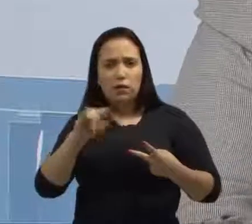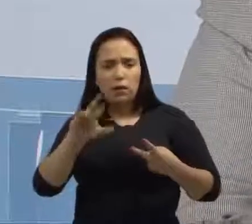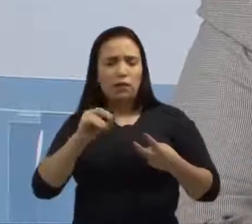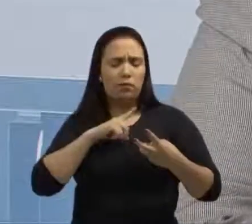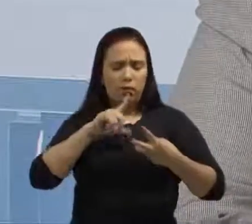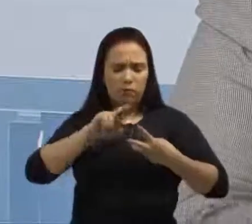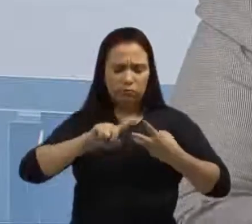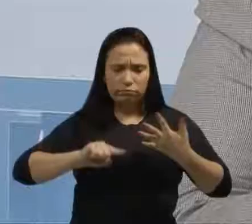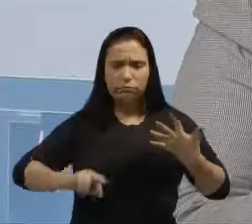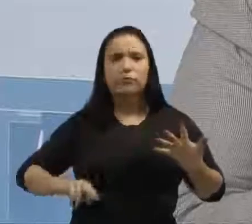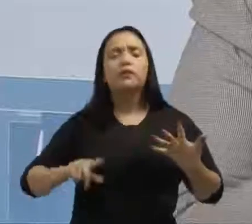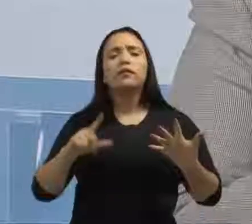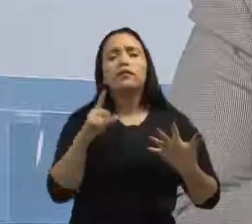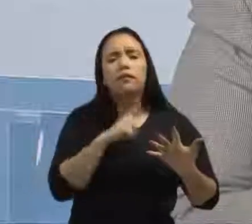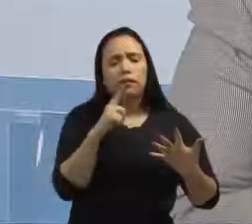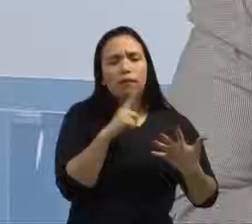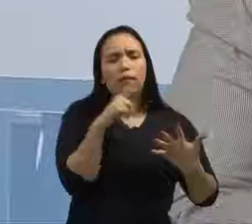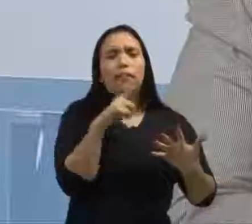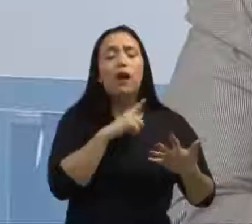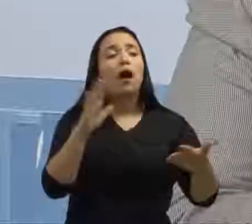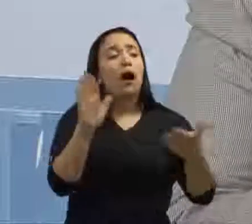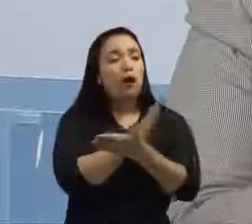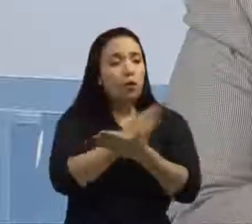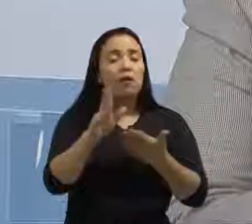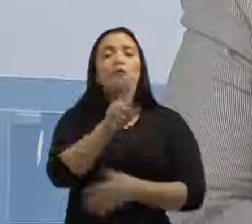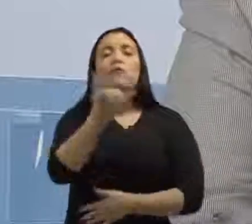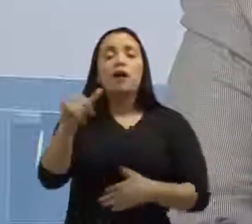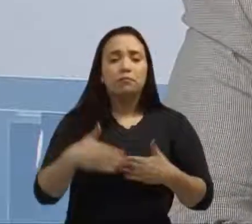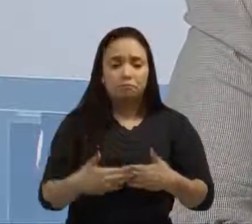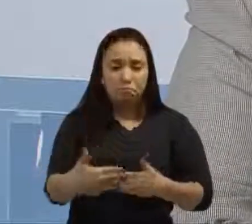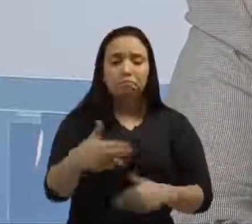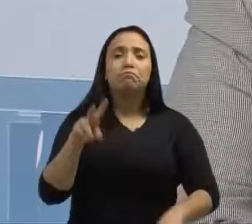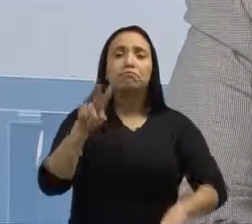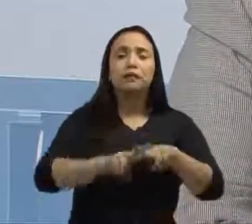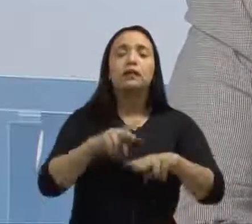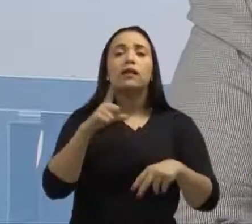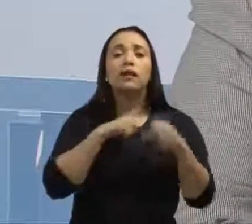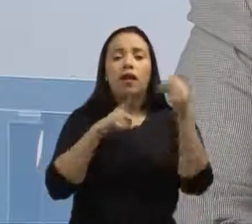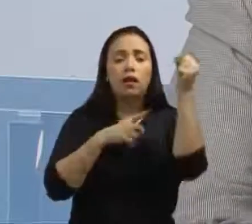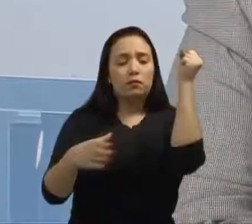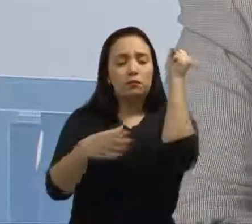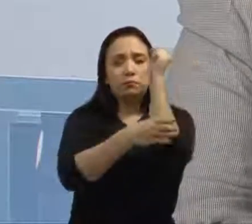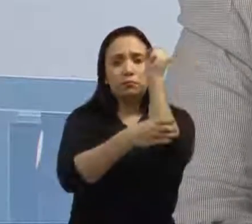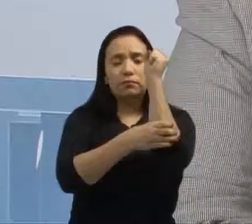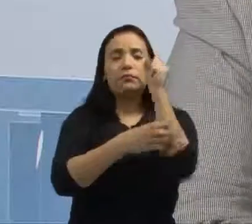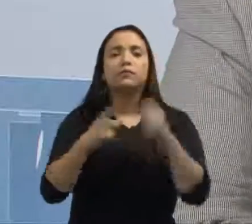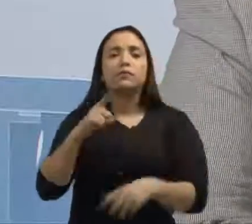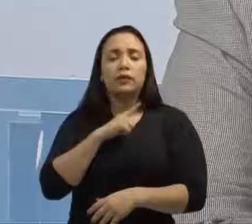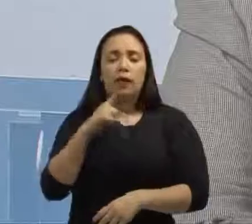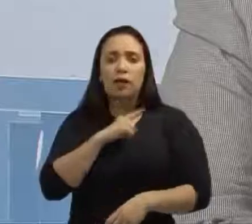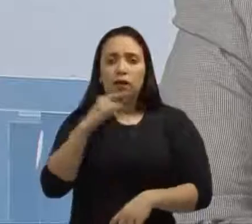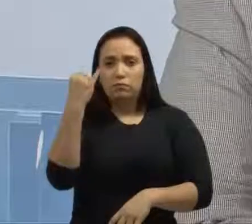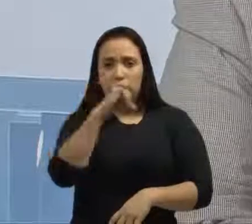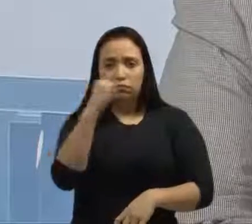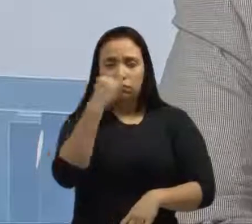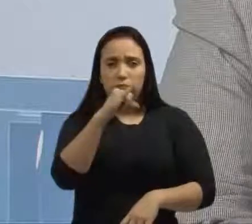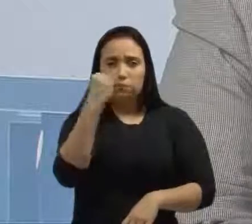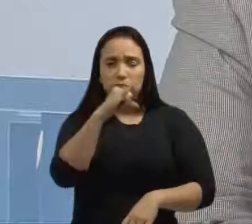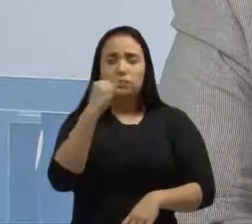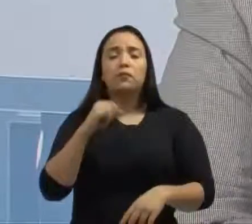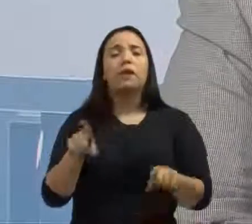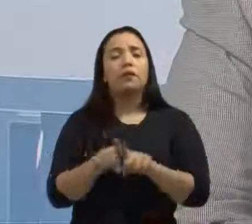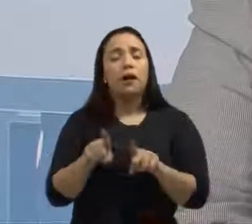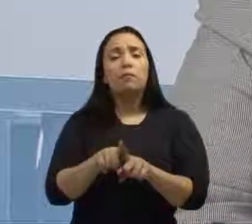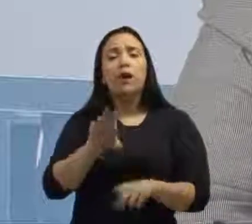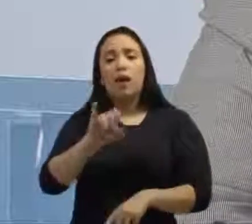está preso. Tá tudo preso. Quem não está preso está com tesouro, com tornozeleira eletrônica. Quem não foi